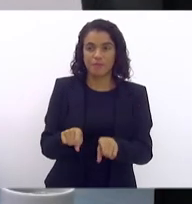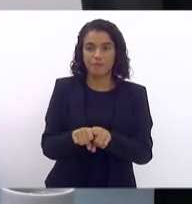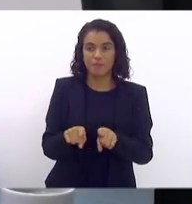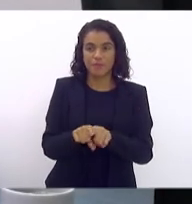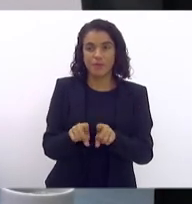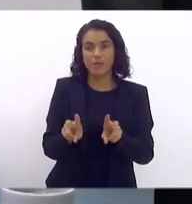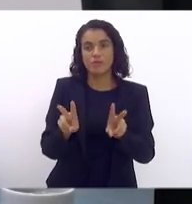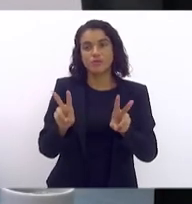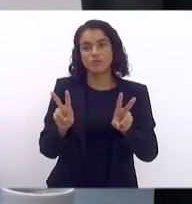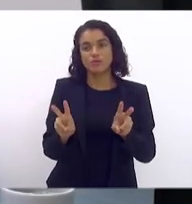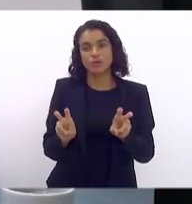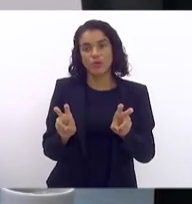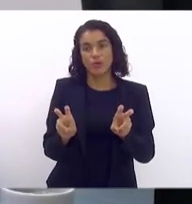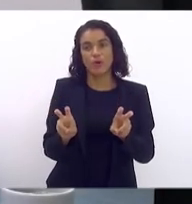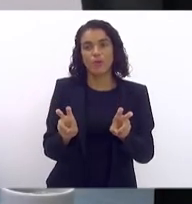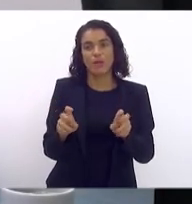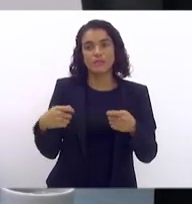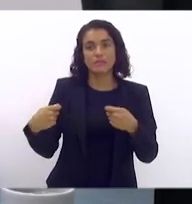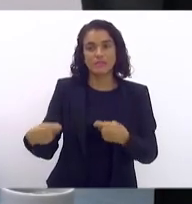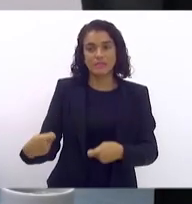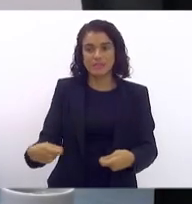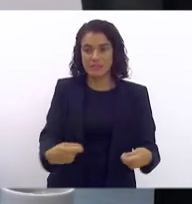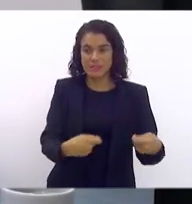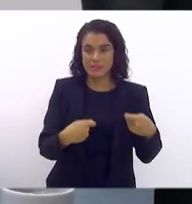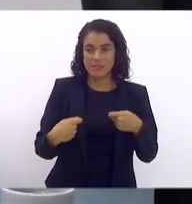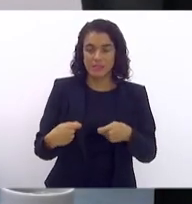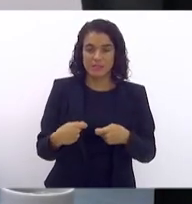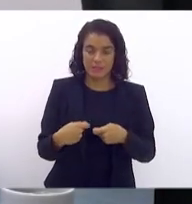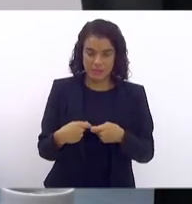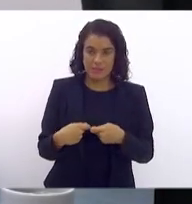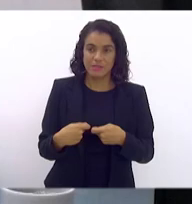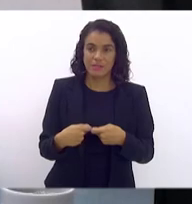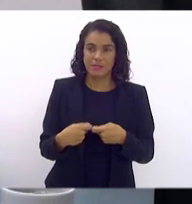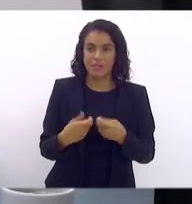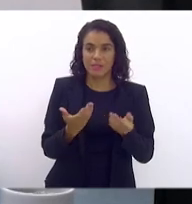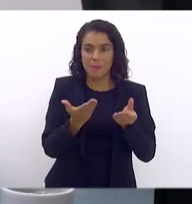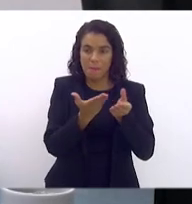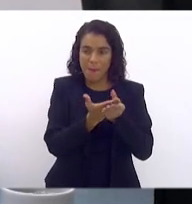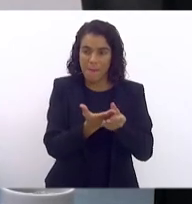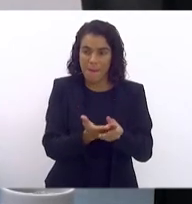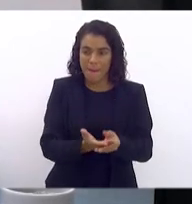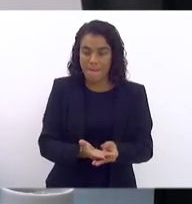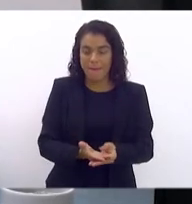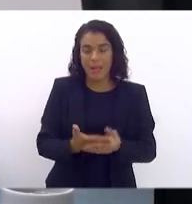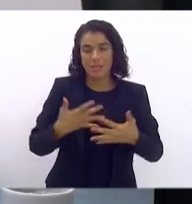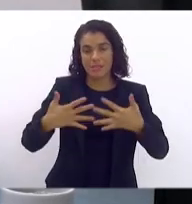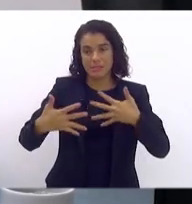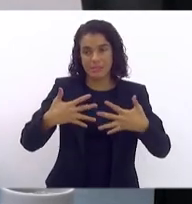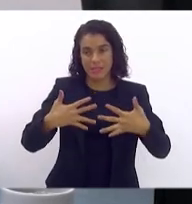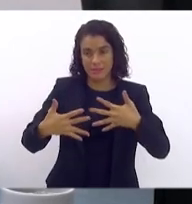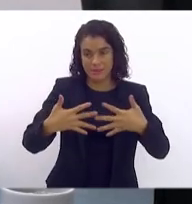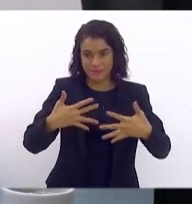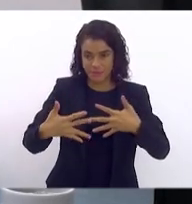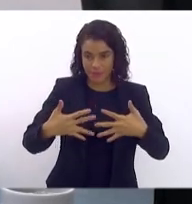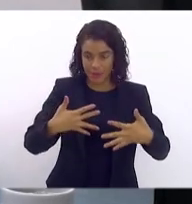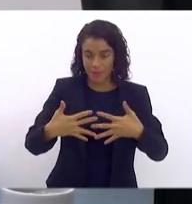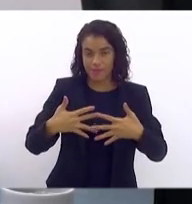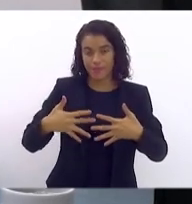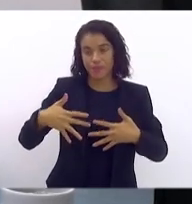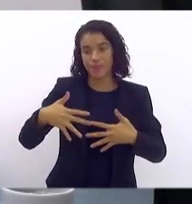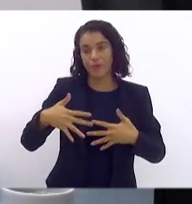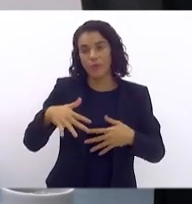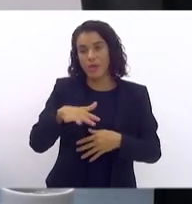respeito também as necessidades de protocolos mais transparentes de condução diante de uma